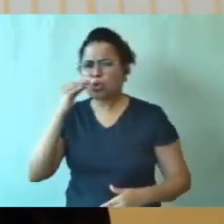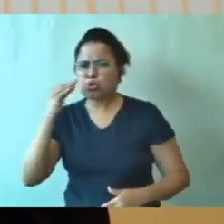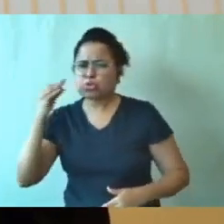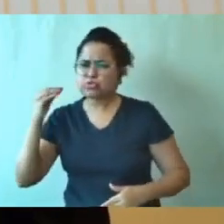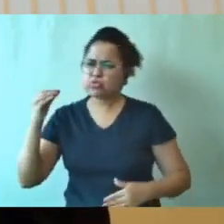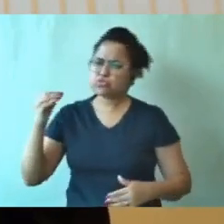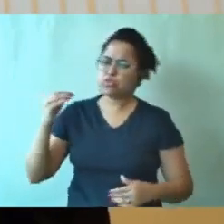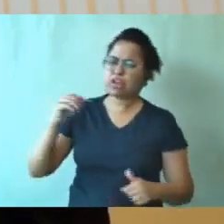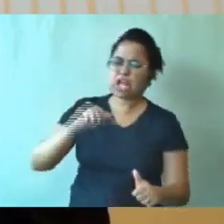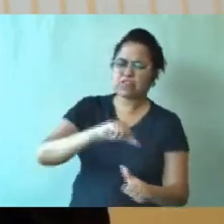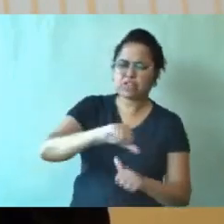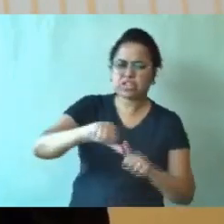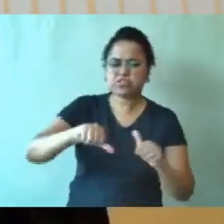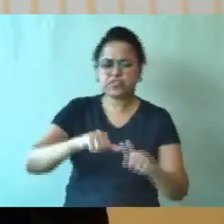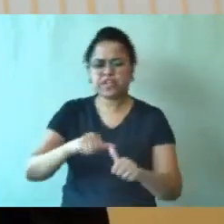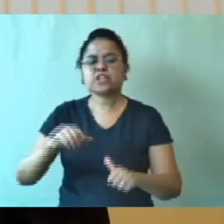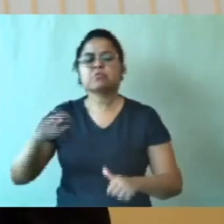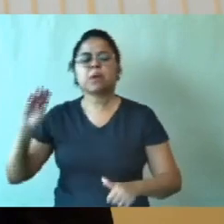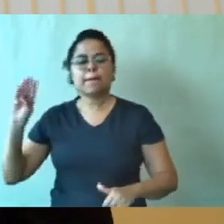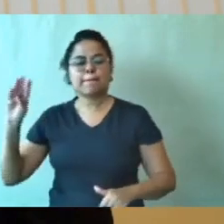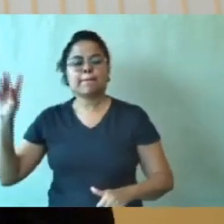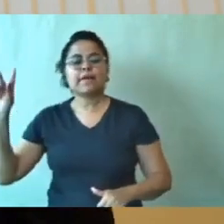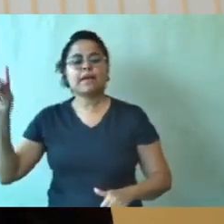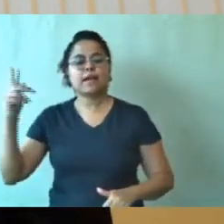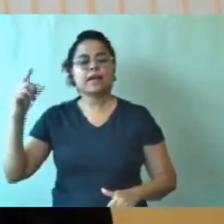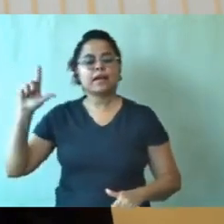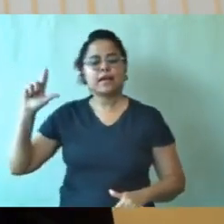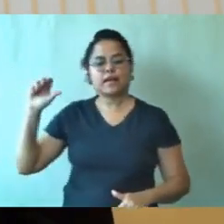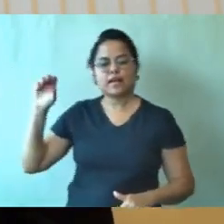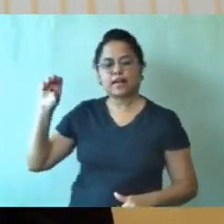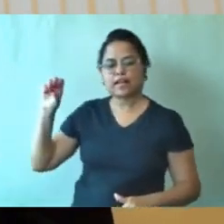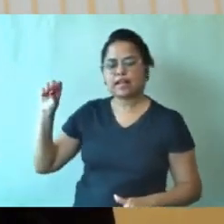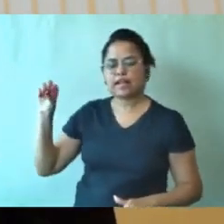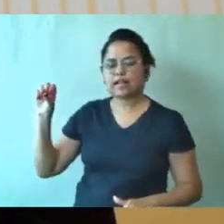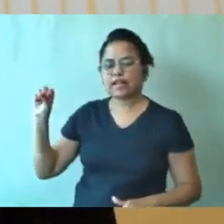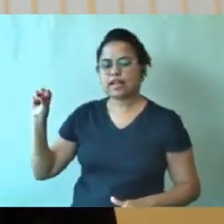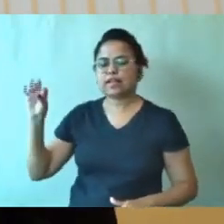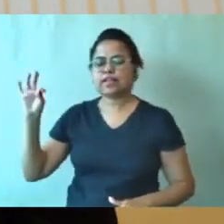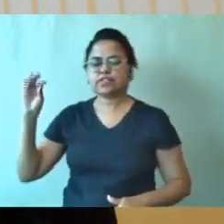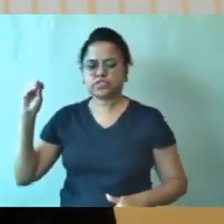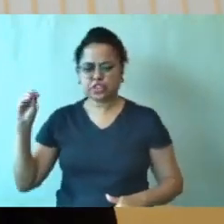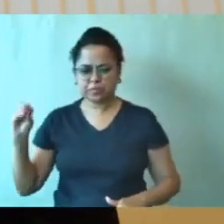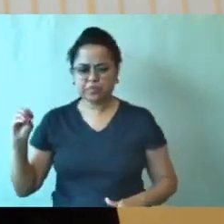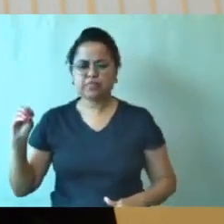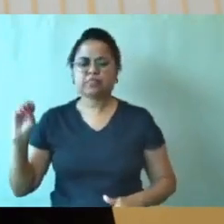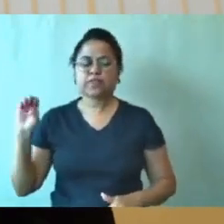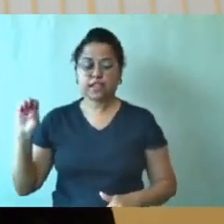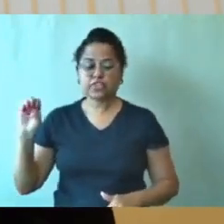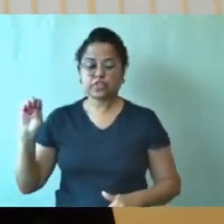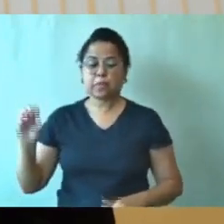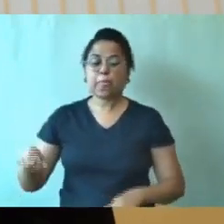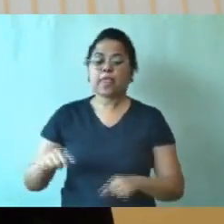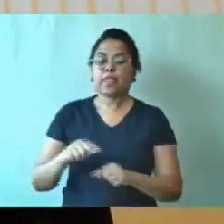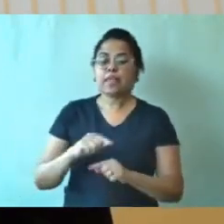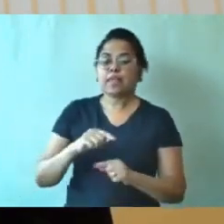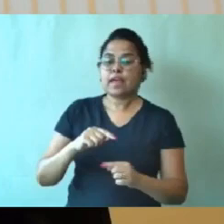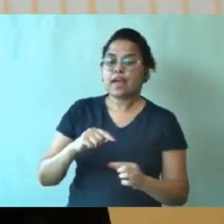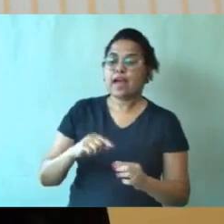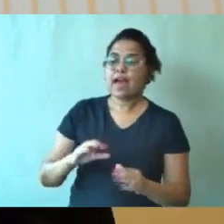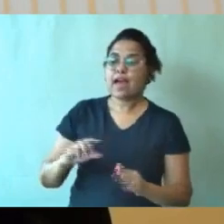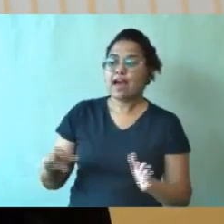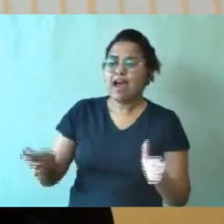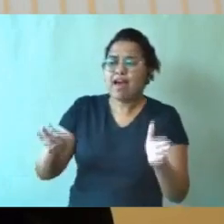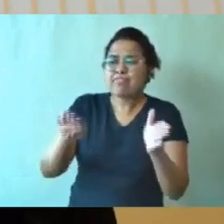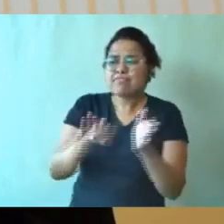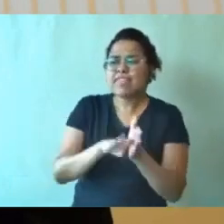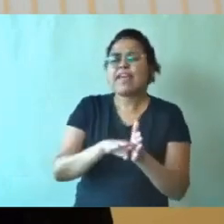certo? Contrato de comodato da frota para rodar a partir de janeiro, tá certo? Até que saísse a anuência prévia.